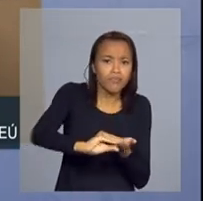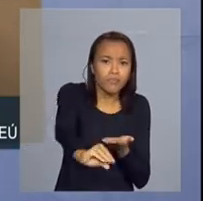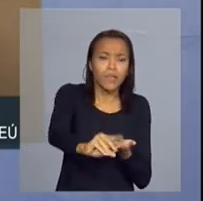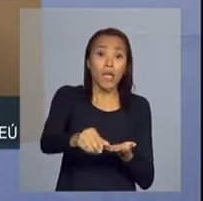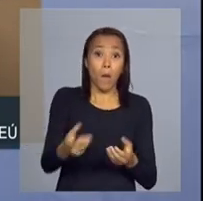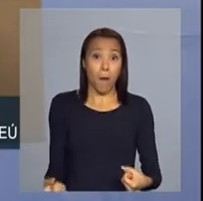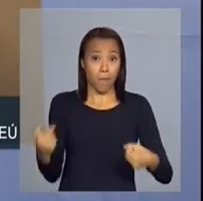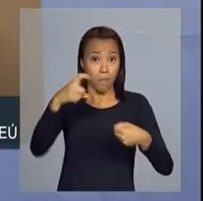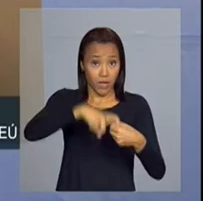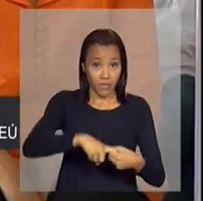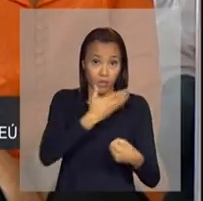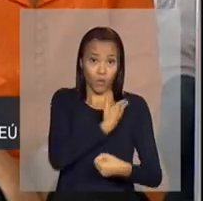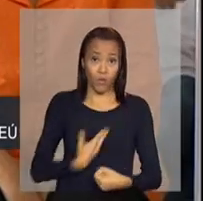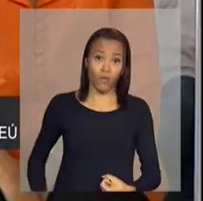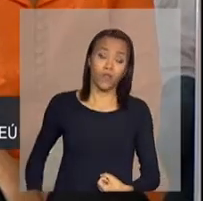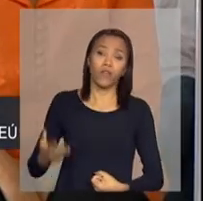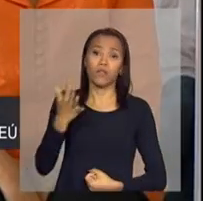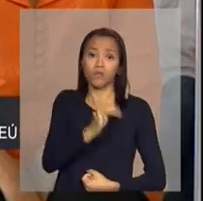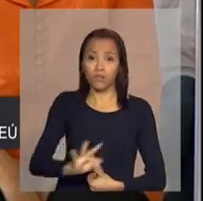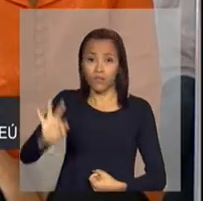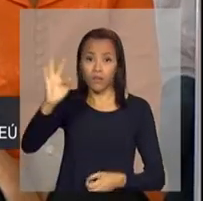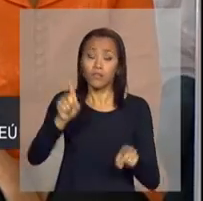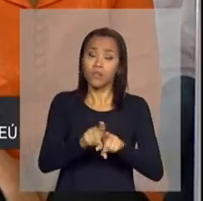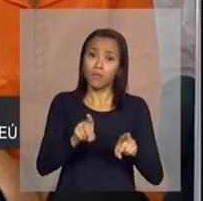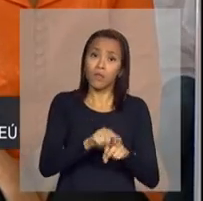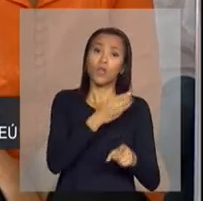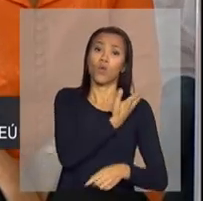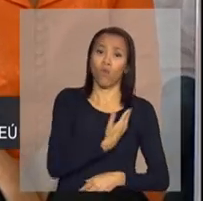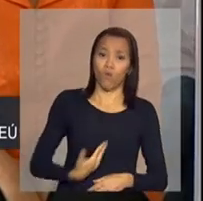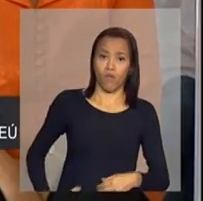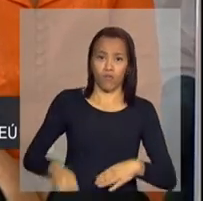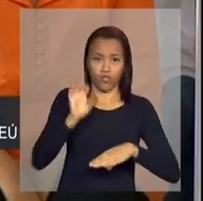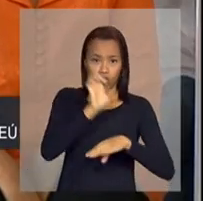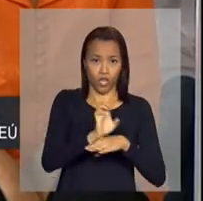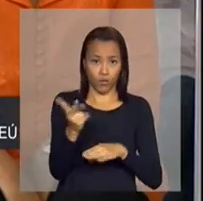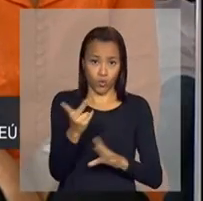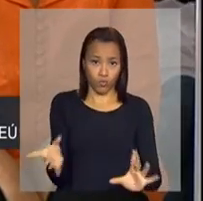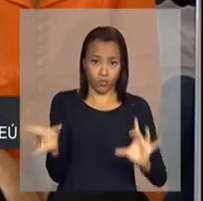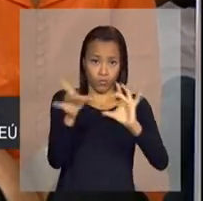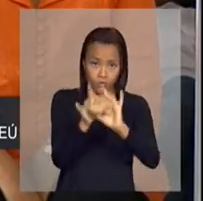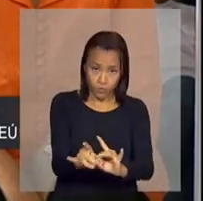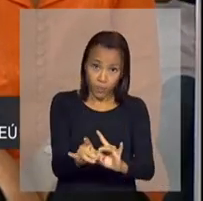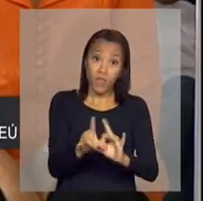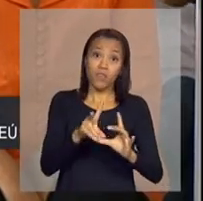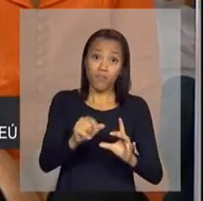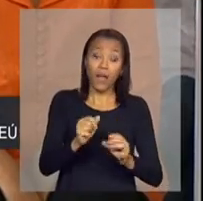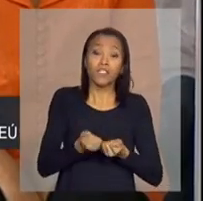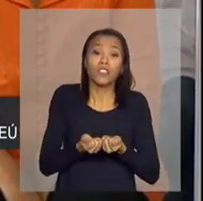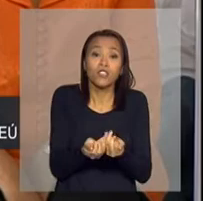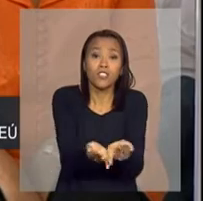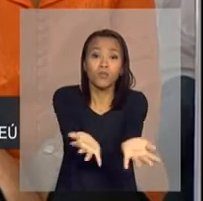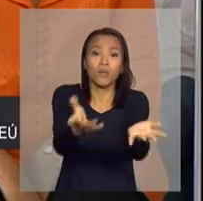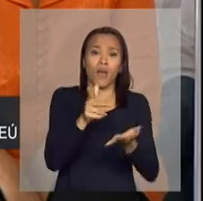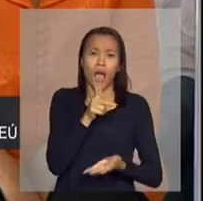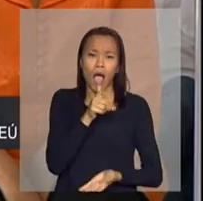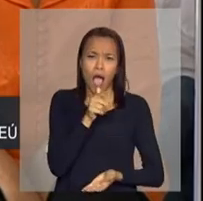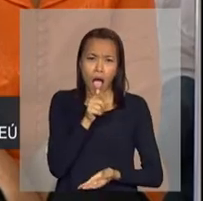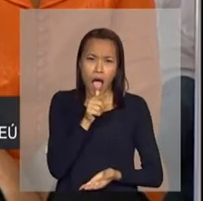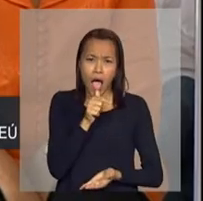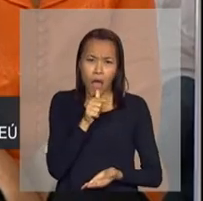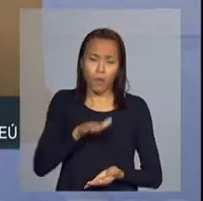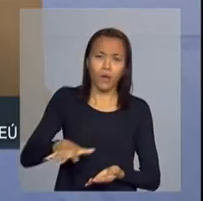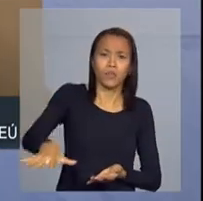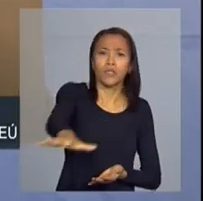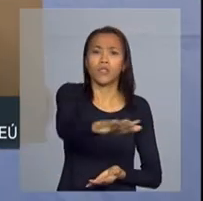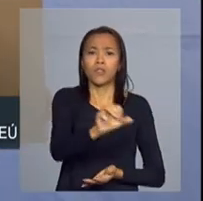entre o governo da União e o governo do Estado, e que vai levar água na direção do sertão do